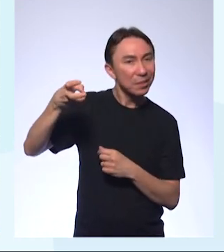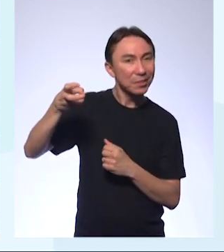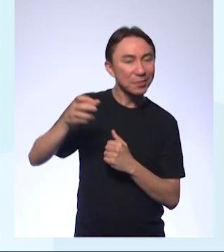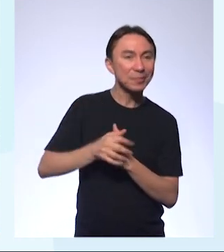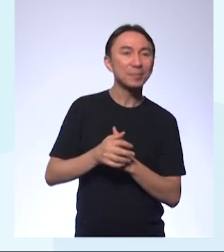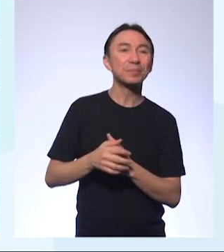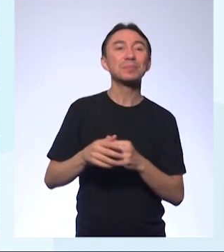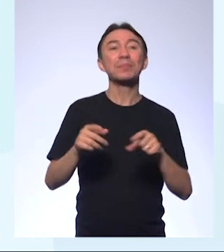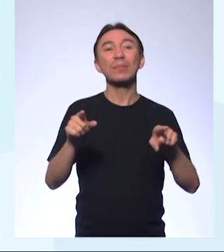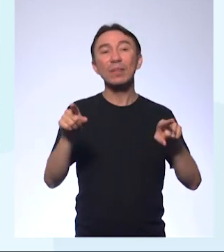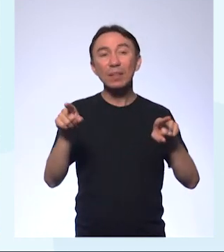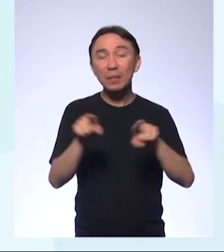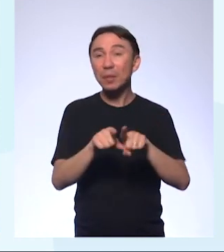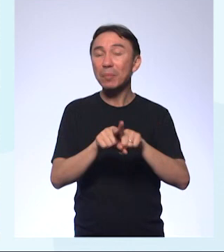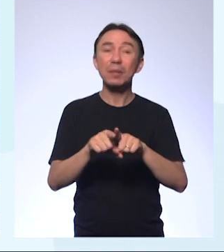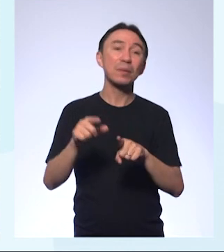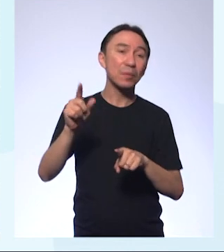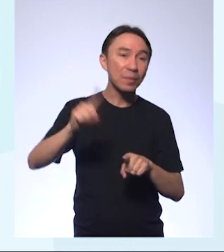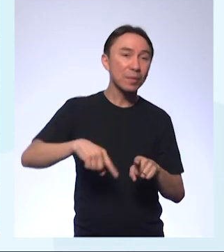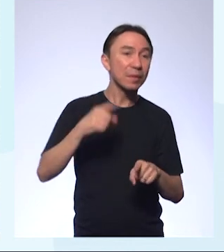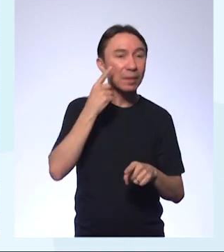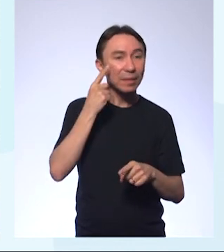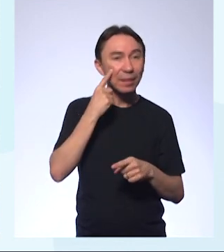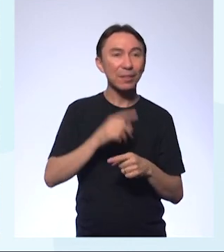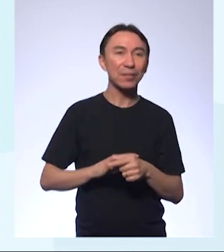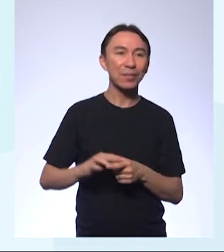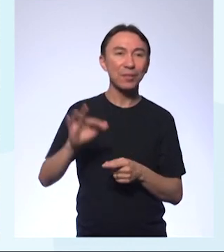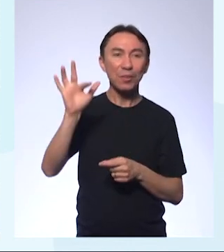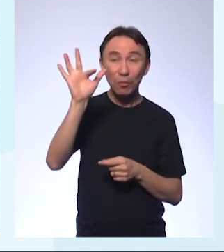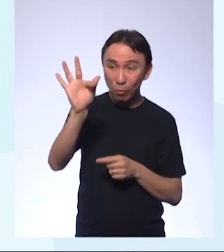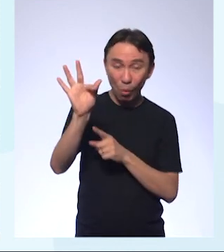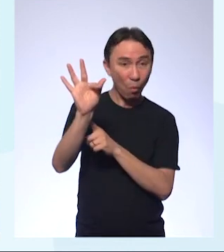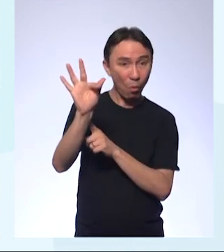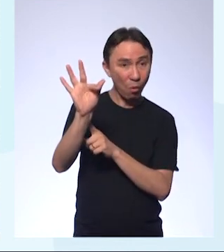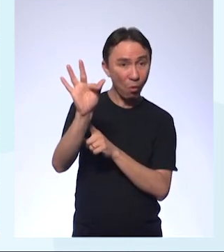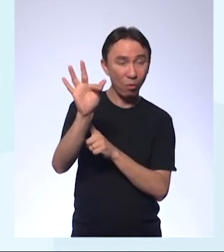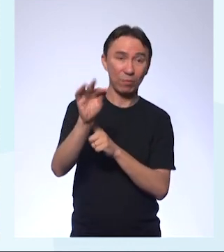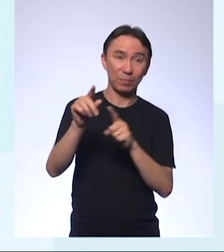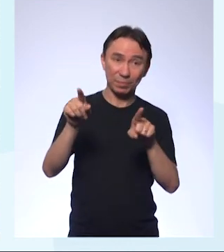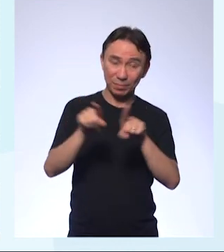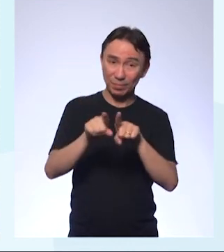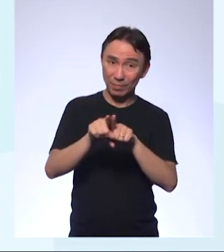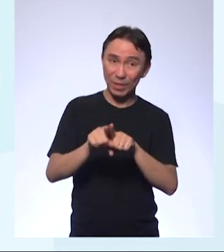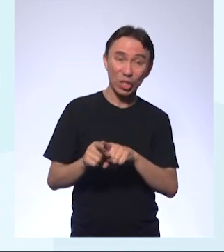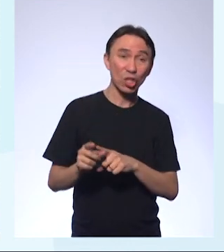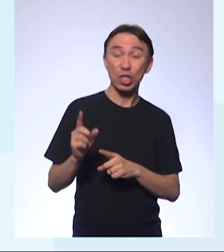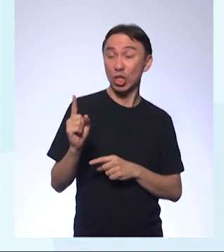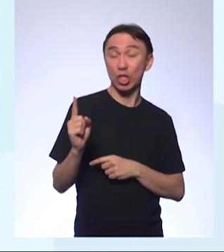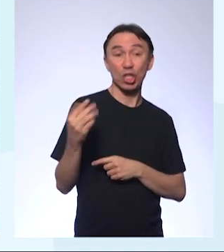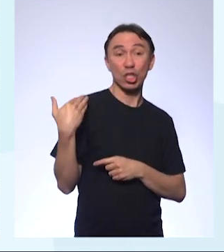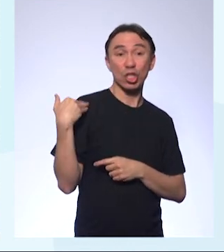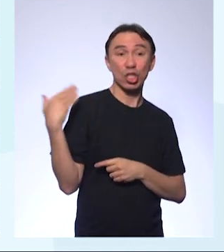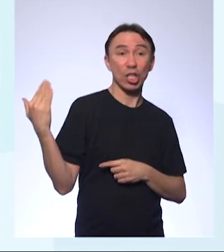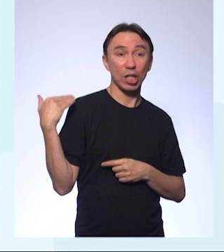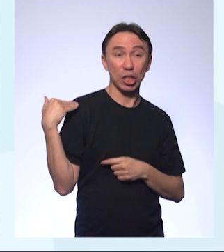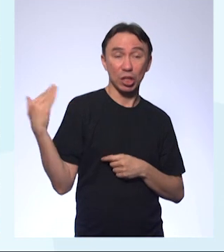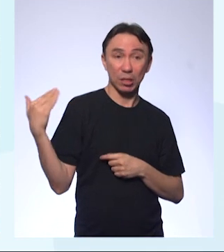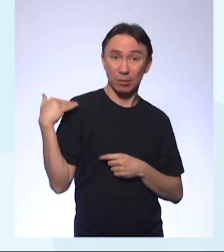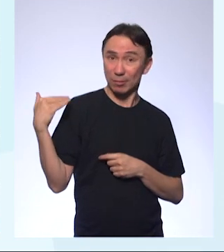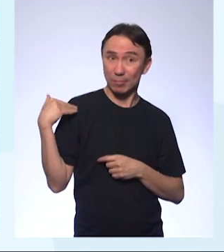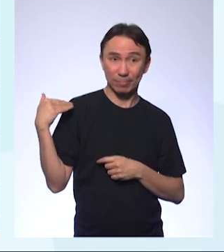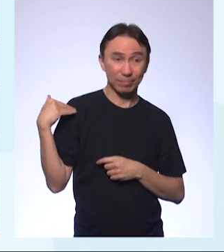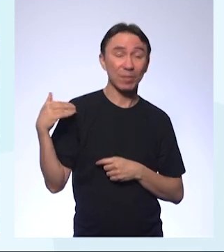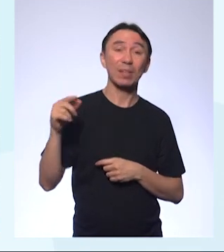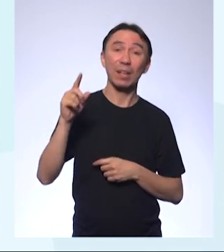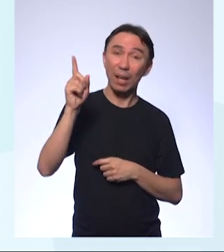e os halogênios, onde está o flúor. Então, esses elementos, quanto mais para a direita, então, eles são os que estão mais para a direita. São